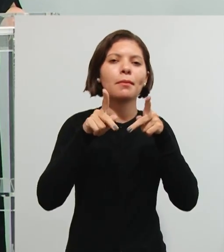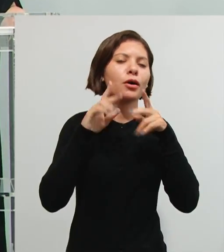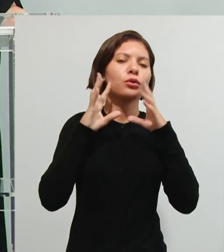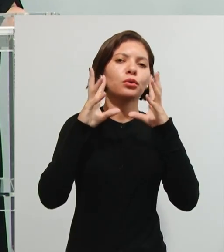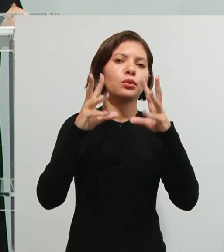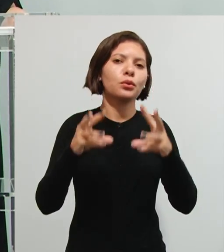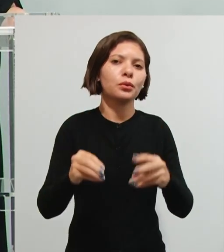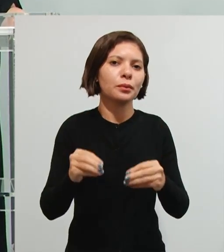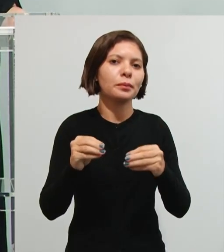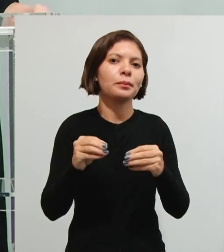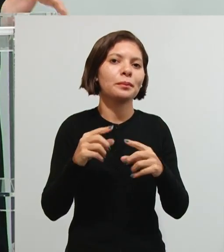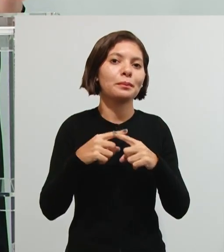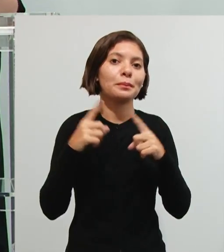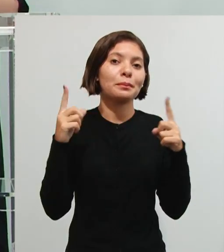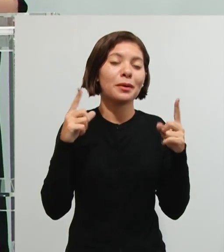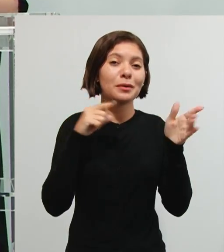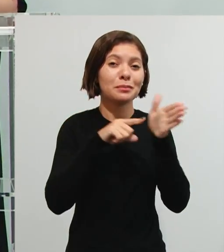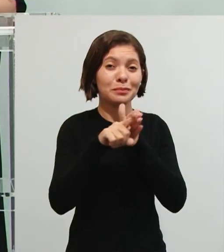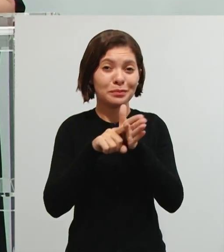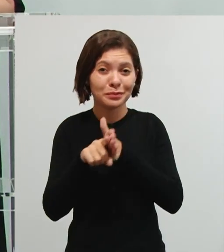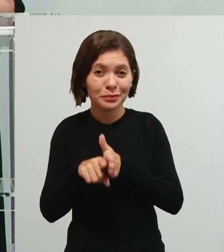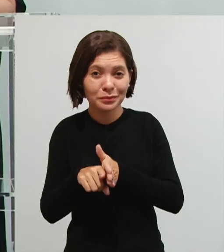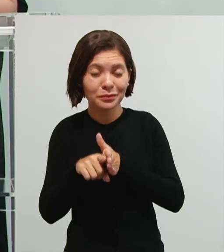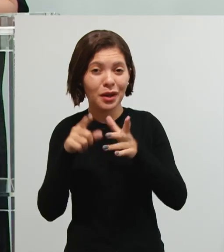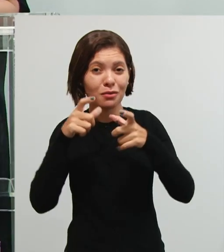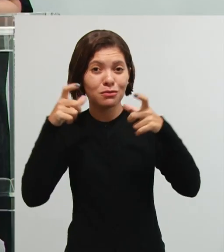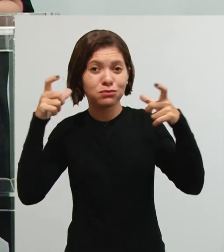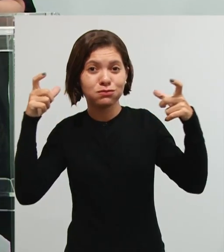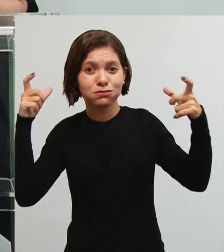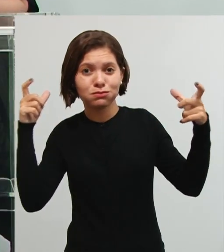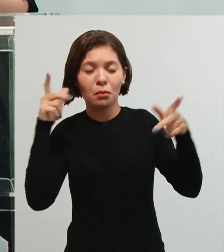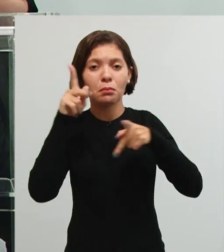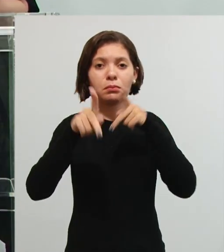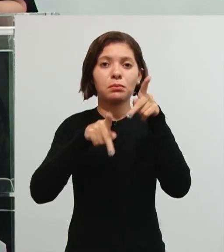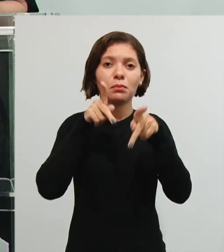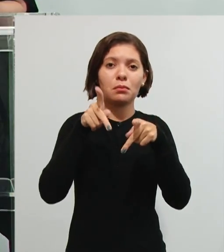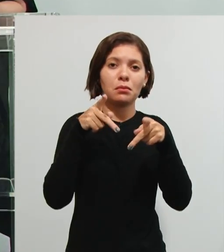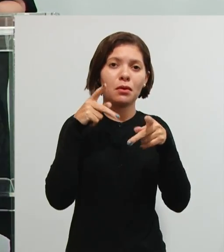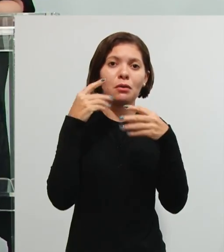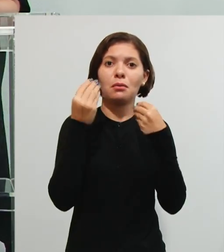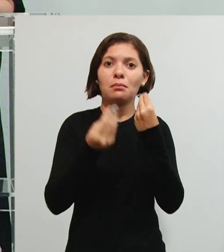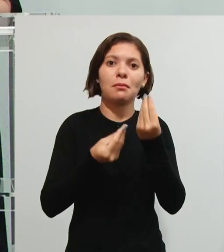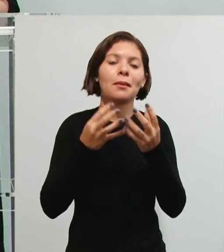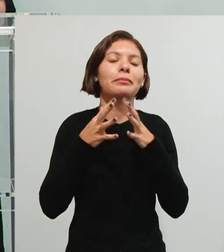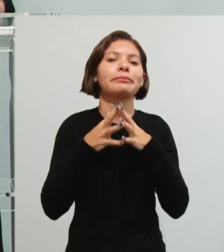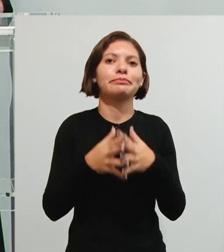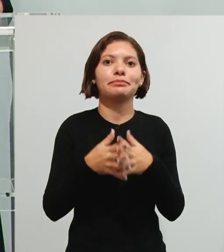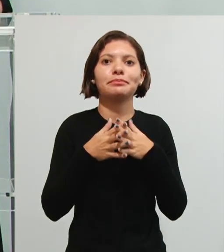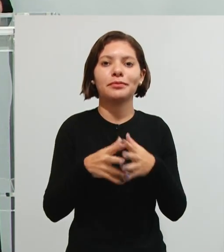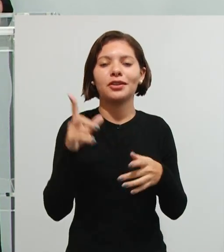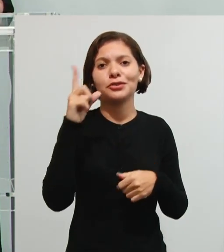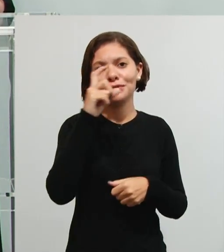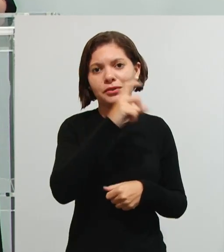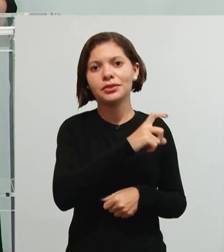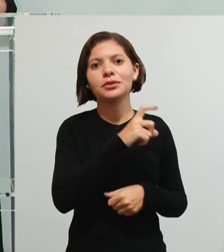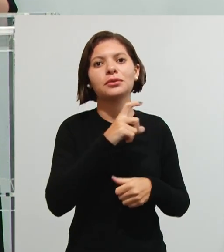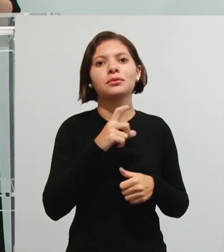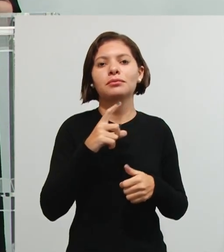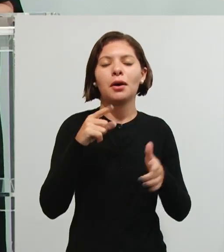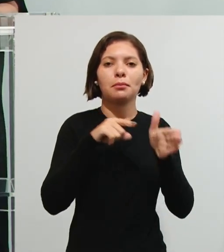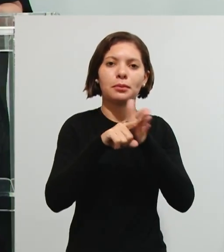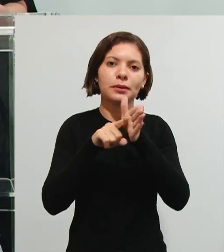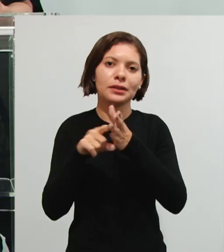gente sabe que pesquisar toda a população é algo extremamente complexo. Então, a maioria das pesquisas é feita